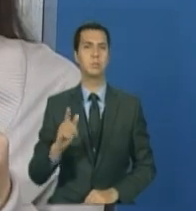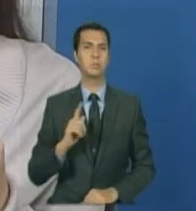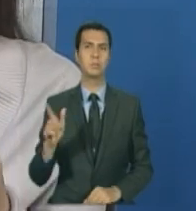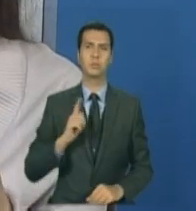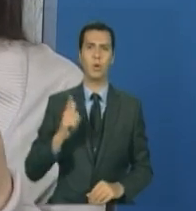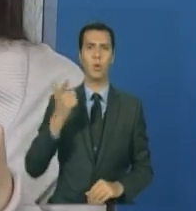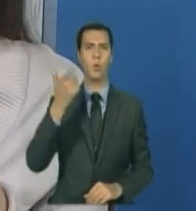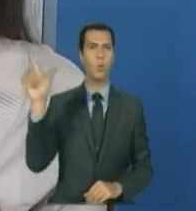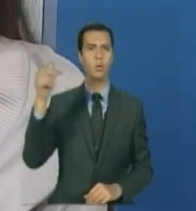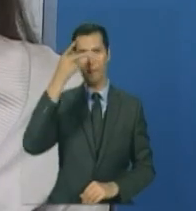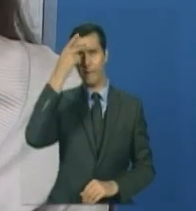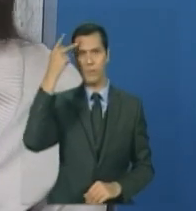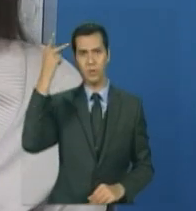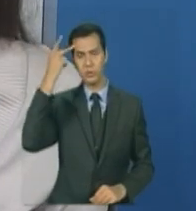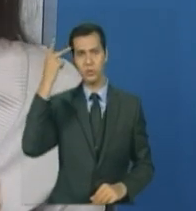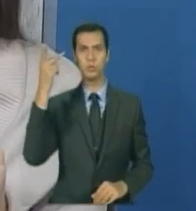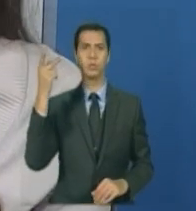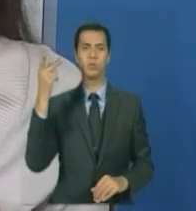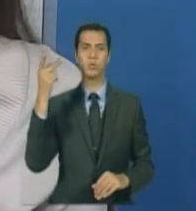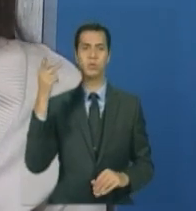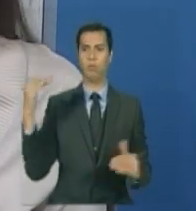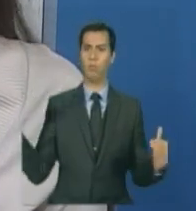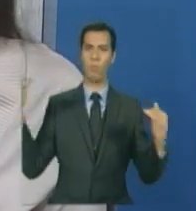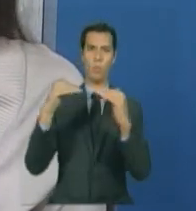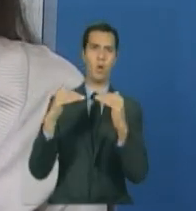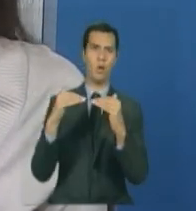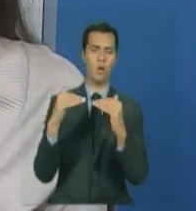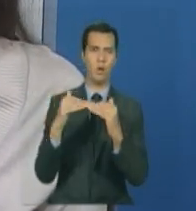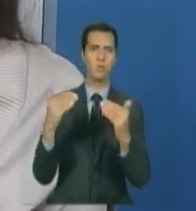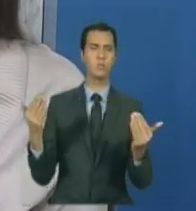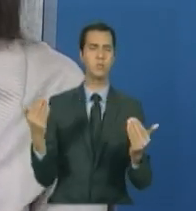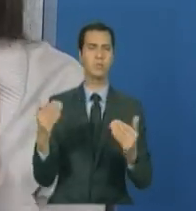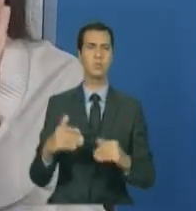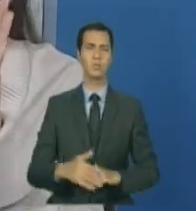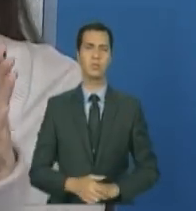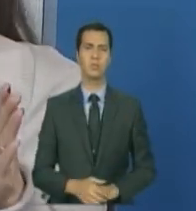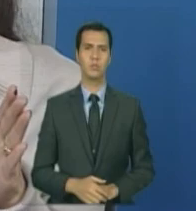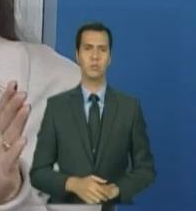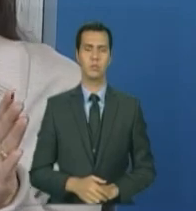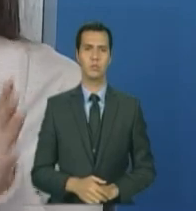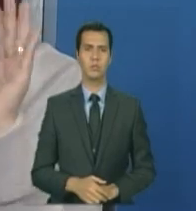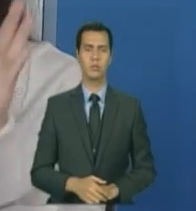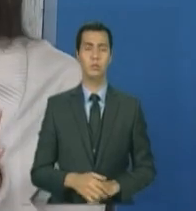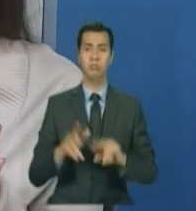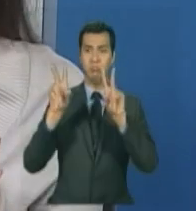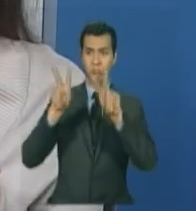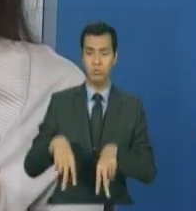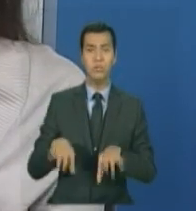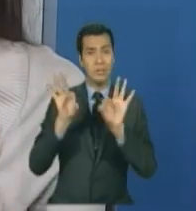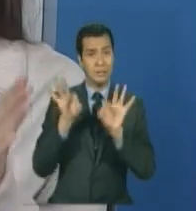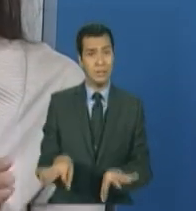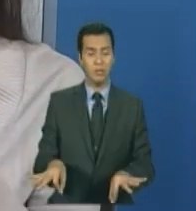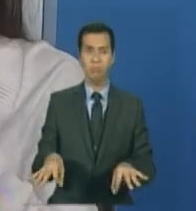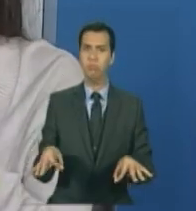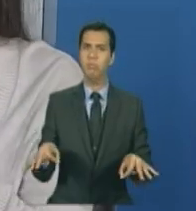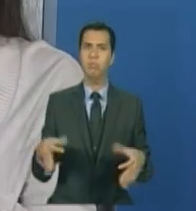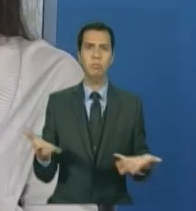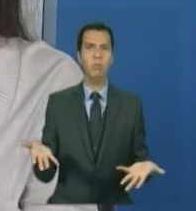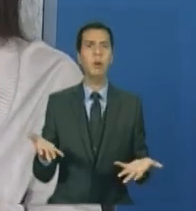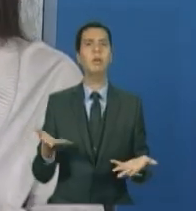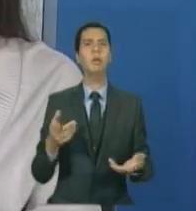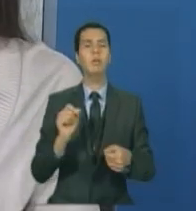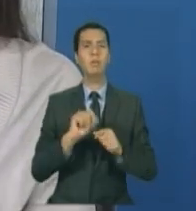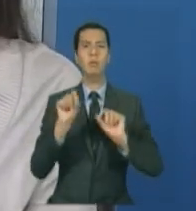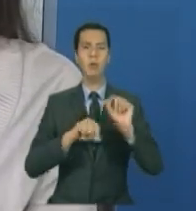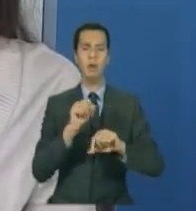pessoa cadastrada com o mesmo cargo ou com a mesma data de mandato. Verificando isso, está tudo correto? Então, entre no